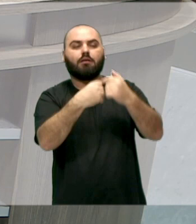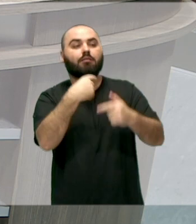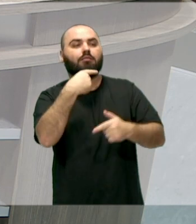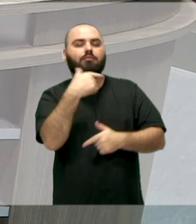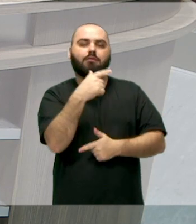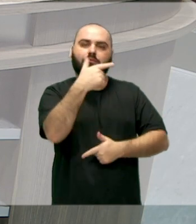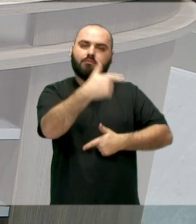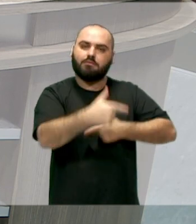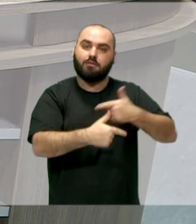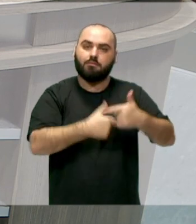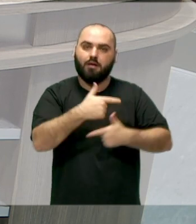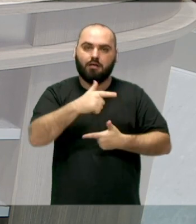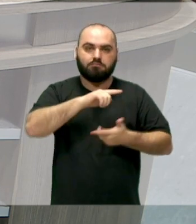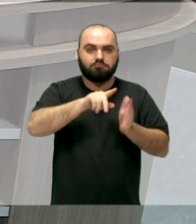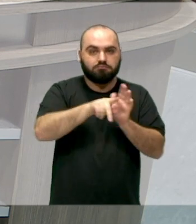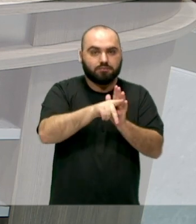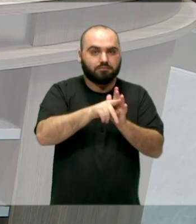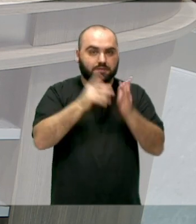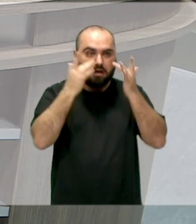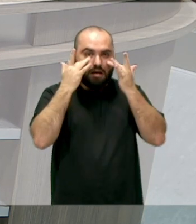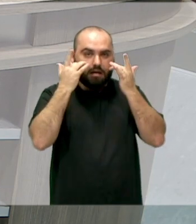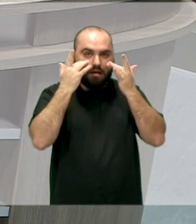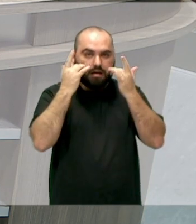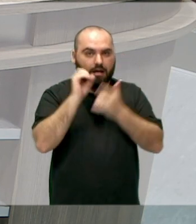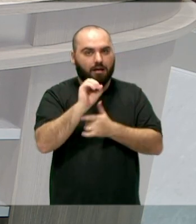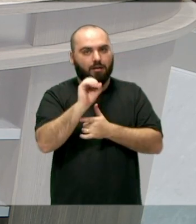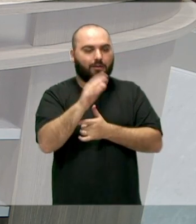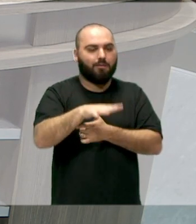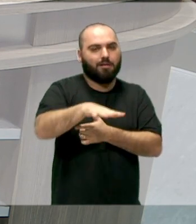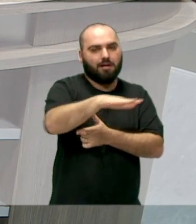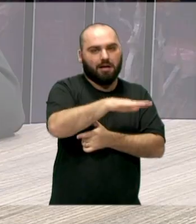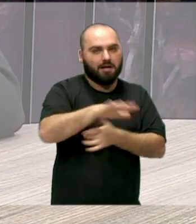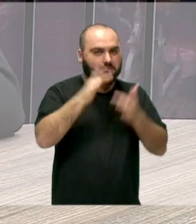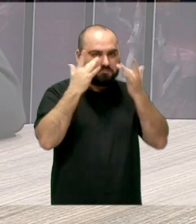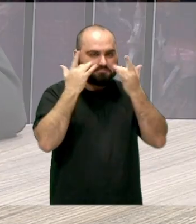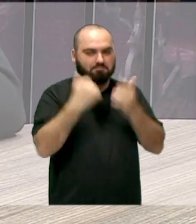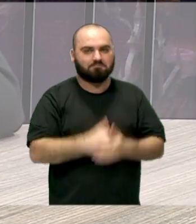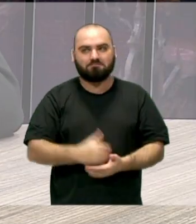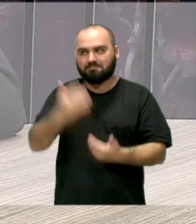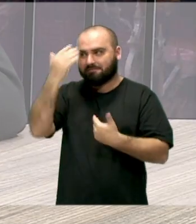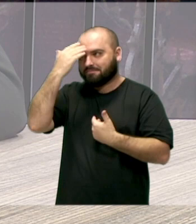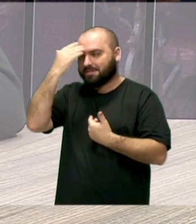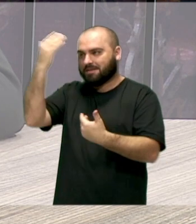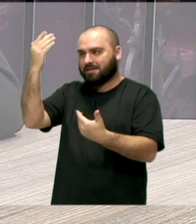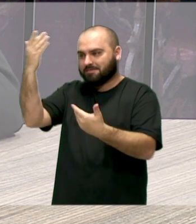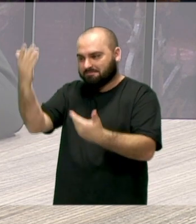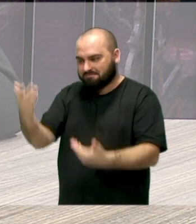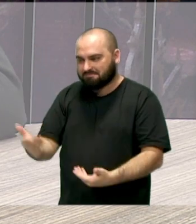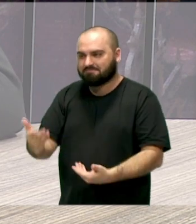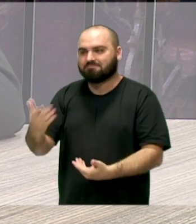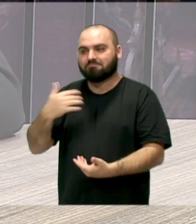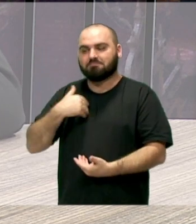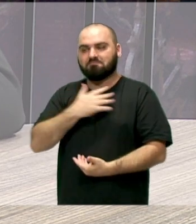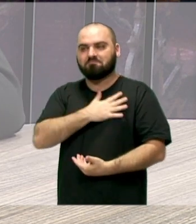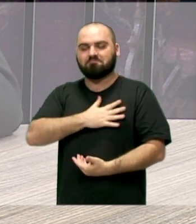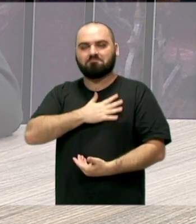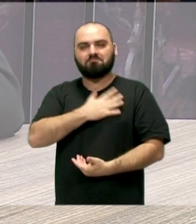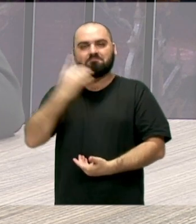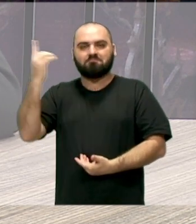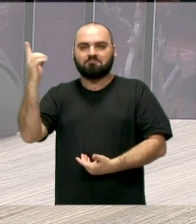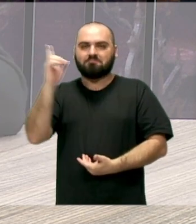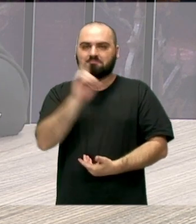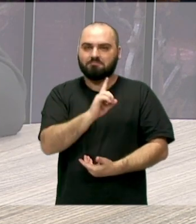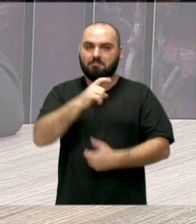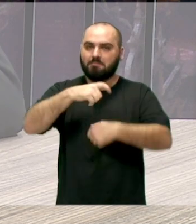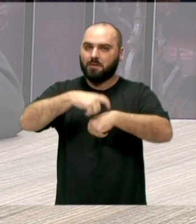atuação aí artística ou no meio artístico, né? Eu que agradeço, que honra, né, fazer parte da história